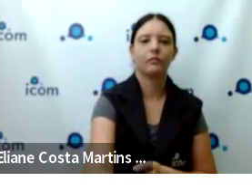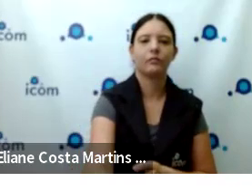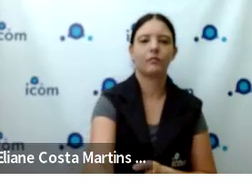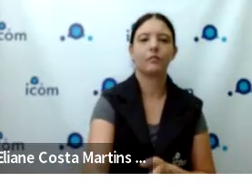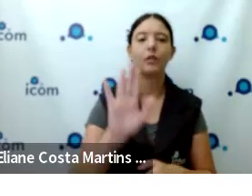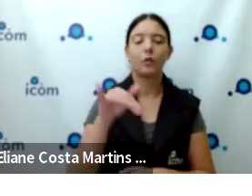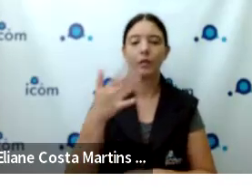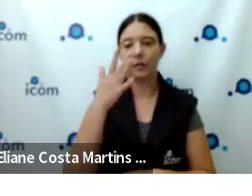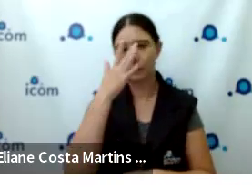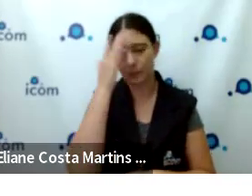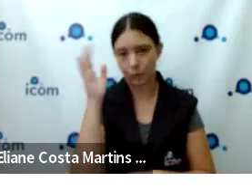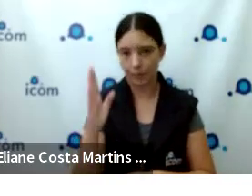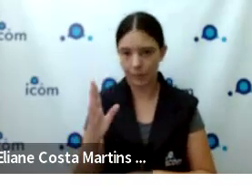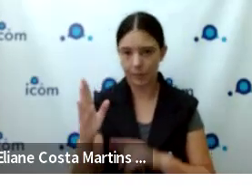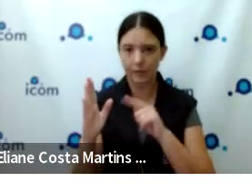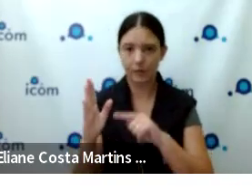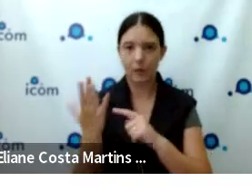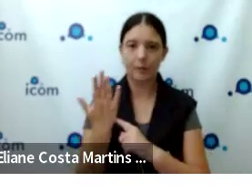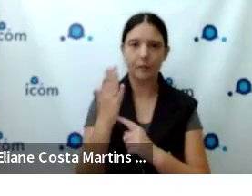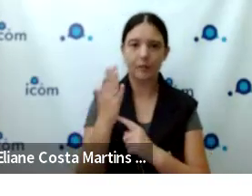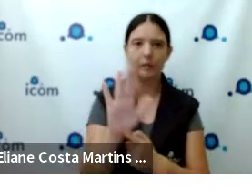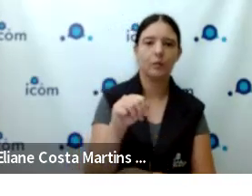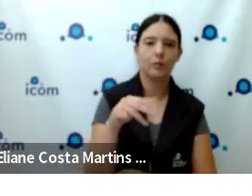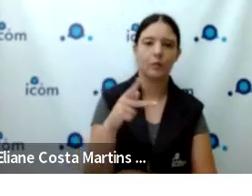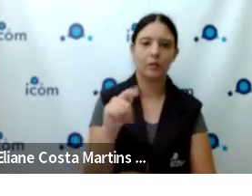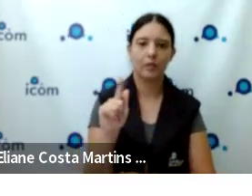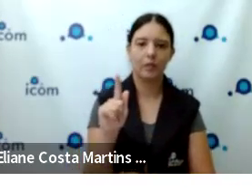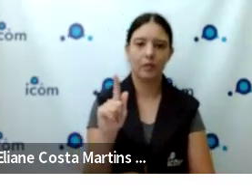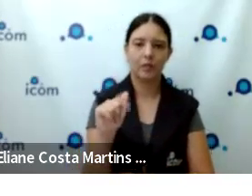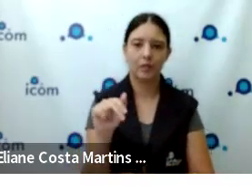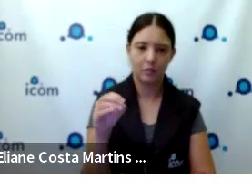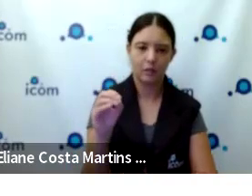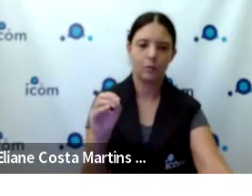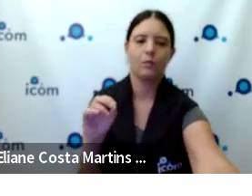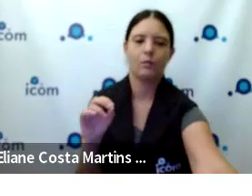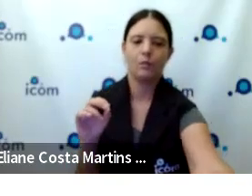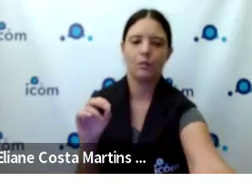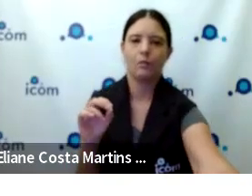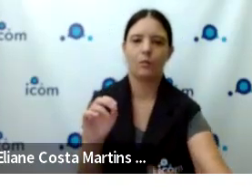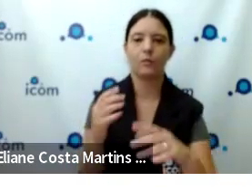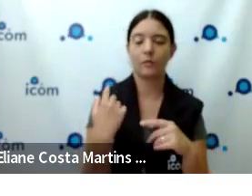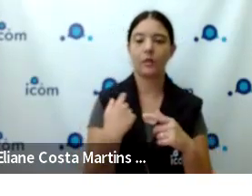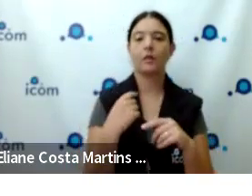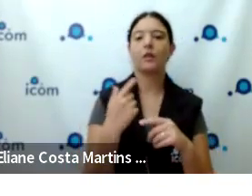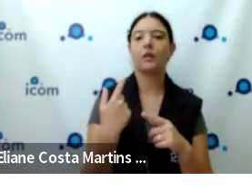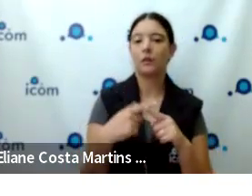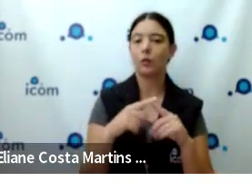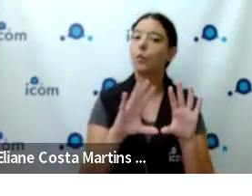contribuinte apresenta impugnação, o crédito deixa de ser exigível. E isso é um conforto